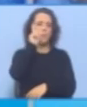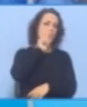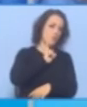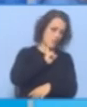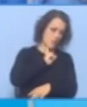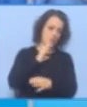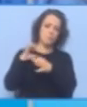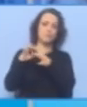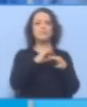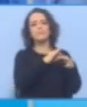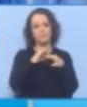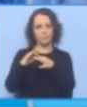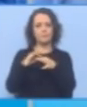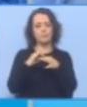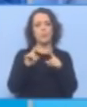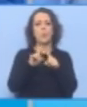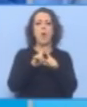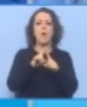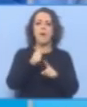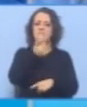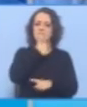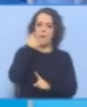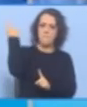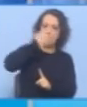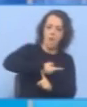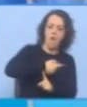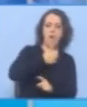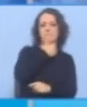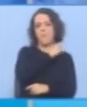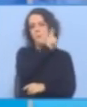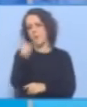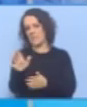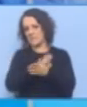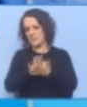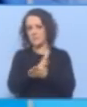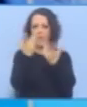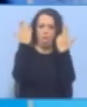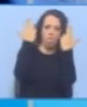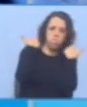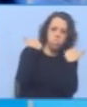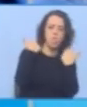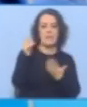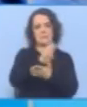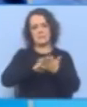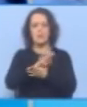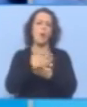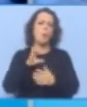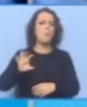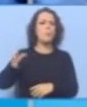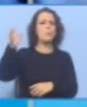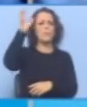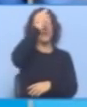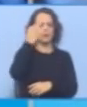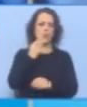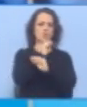haja uma subordinação, que não haja uma opressão. Também, ao longo do ano, houve vários movimentos em vários países que